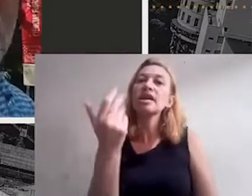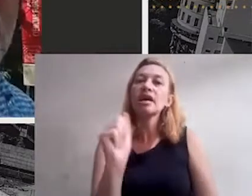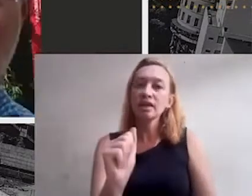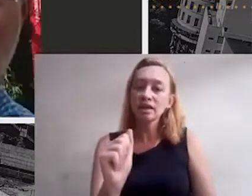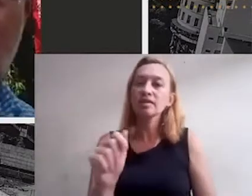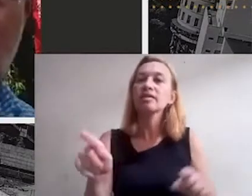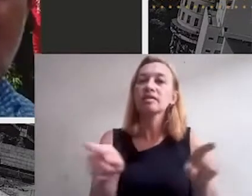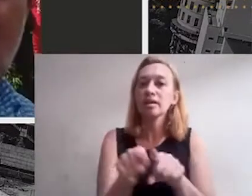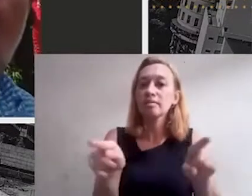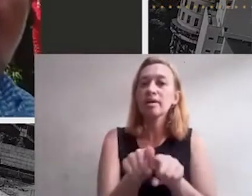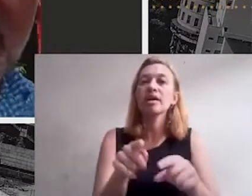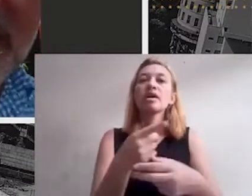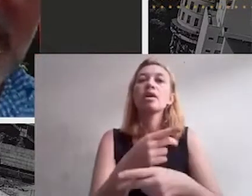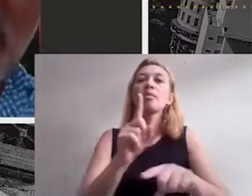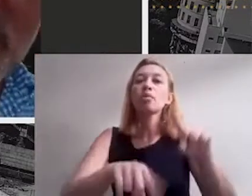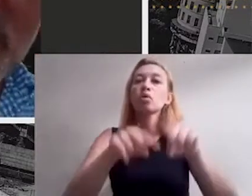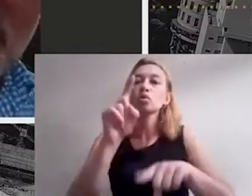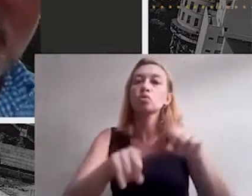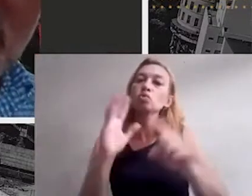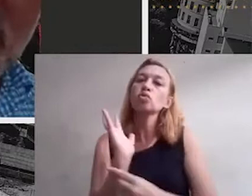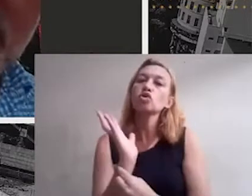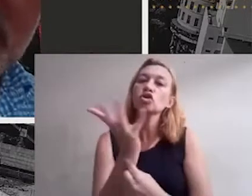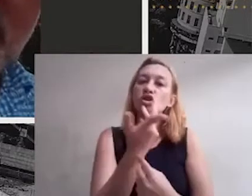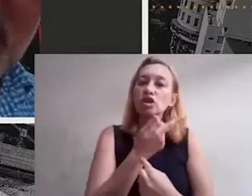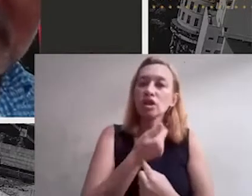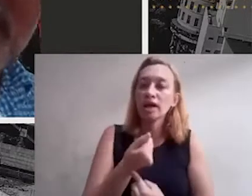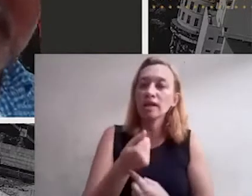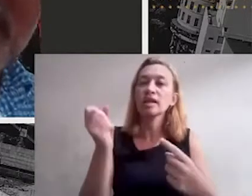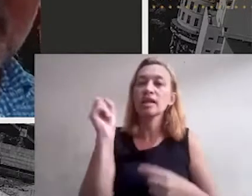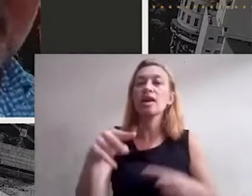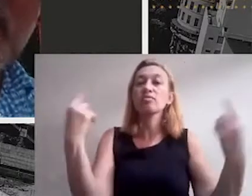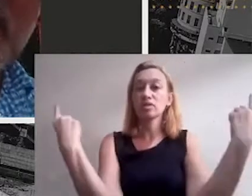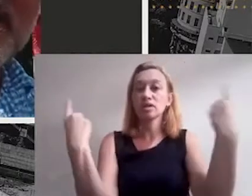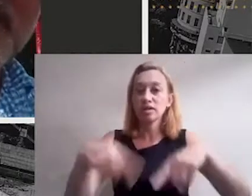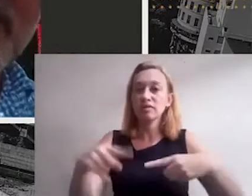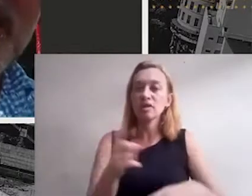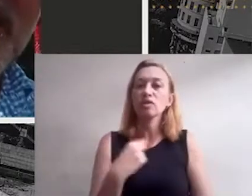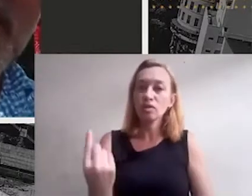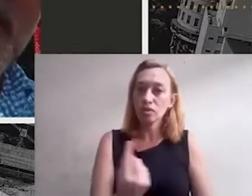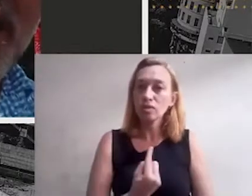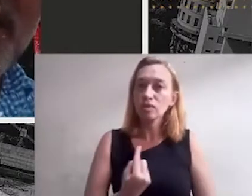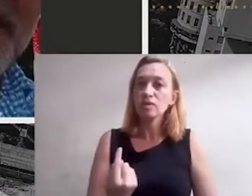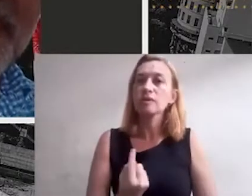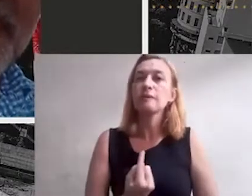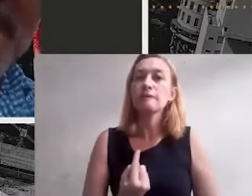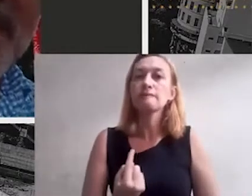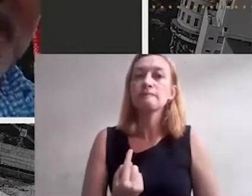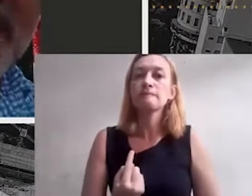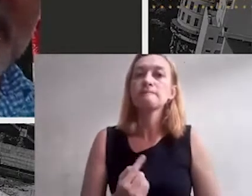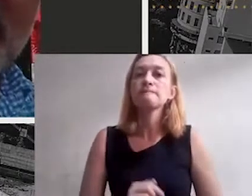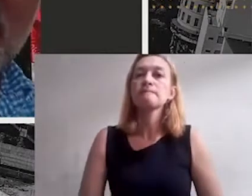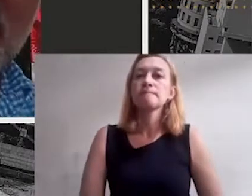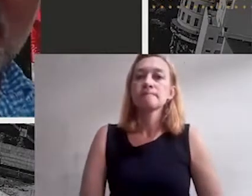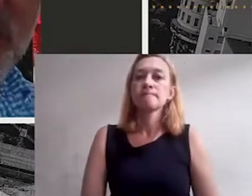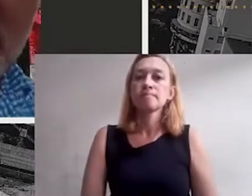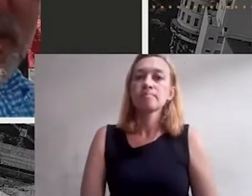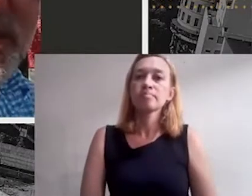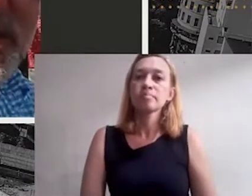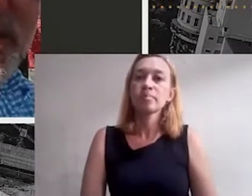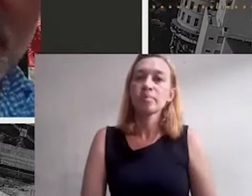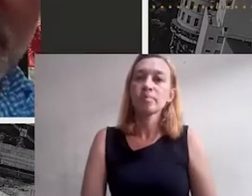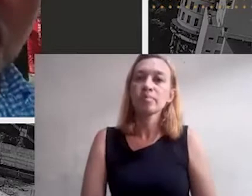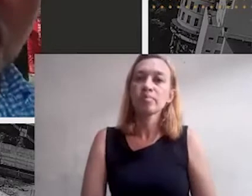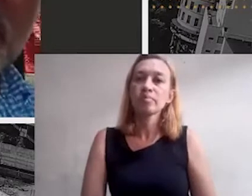produto de arte bem legal, que é o desafio nosso, né? Fazer a floresta valer mais em pé do que derrubada. E uma das coisas